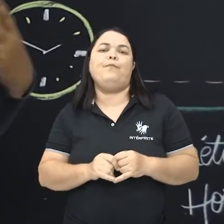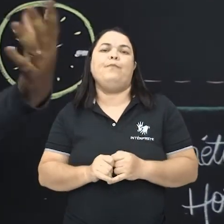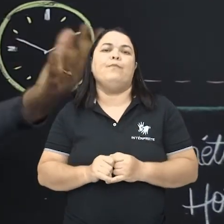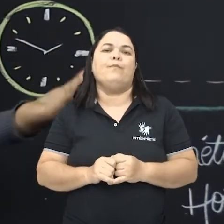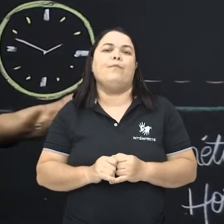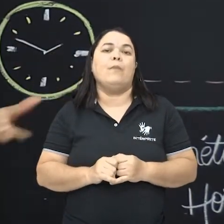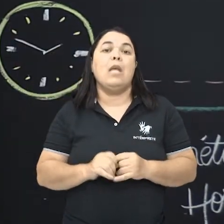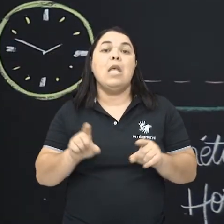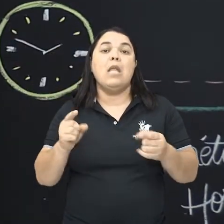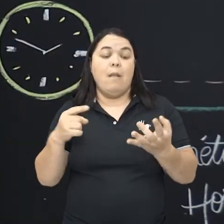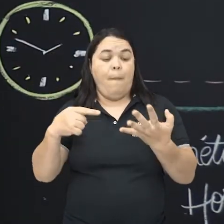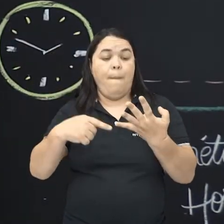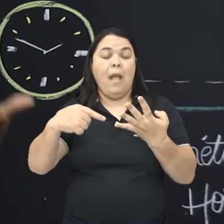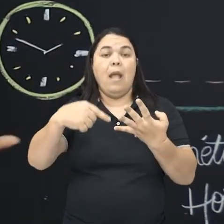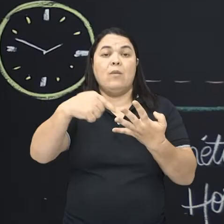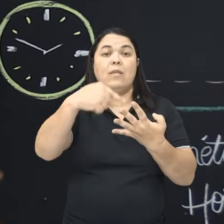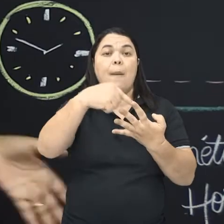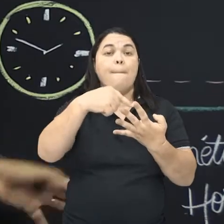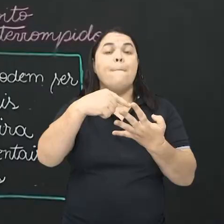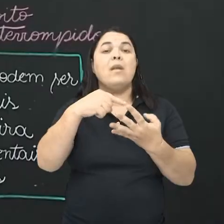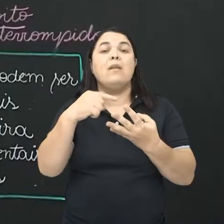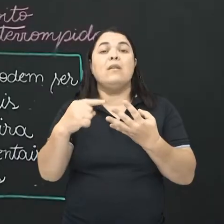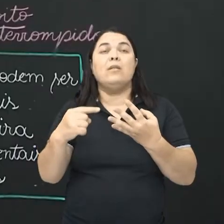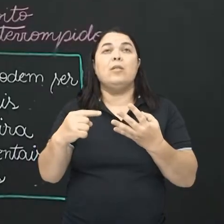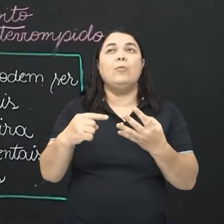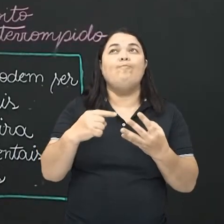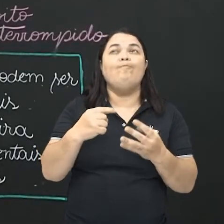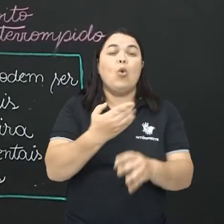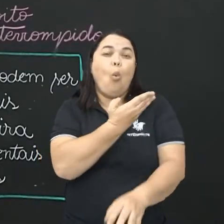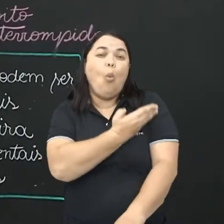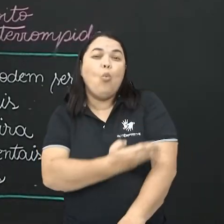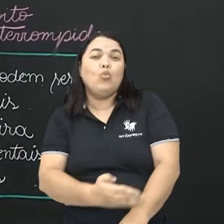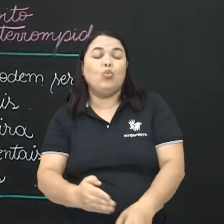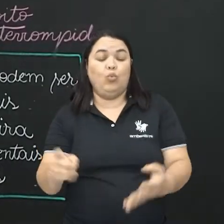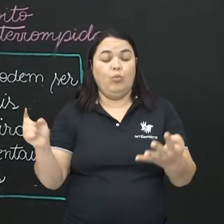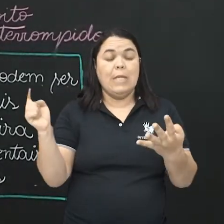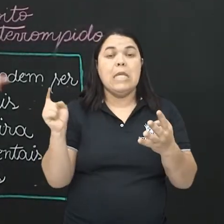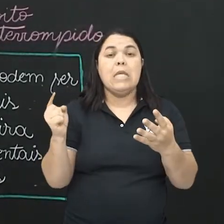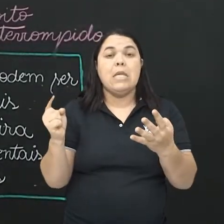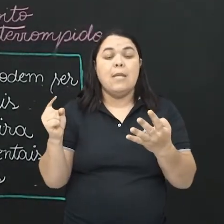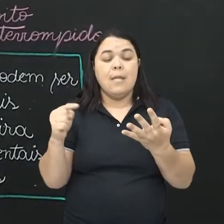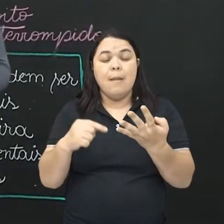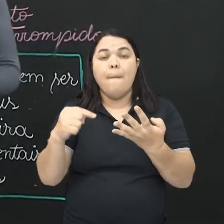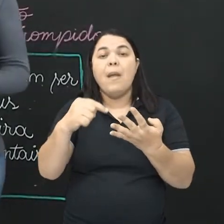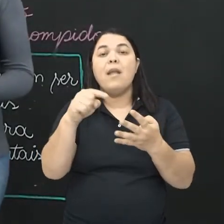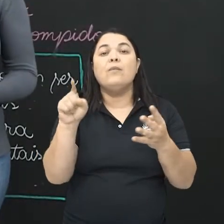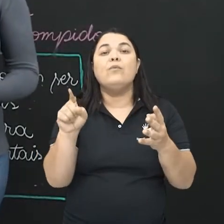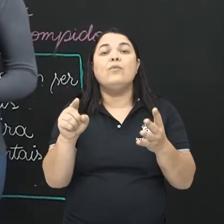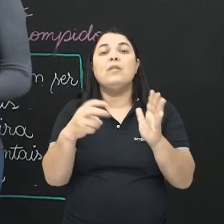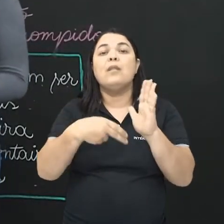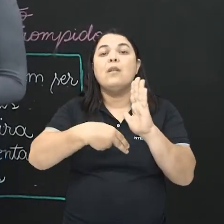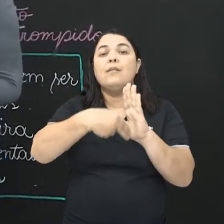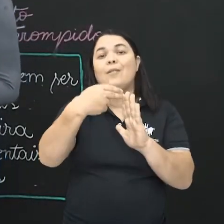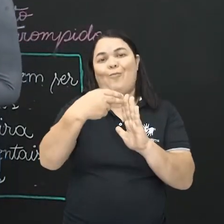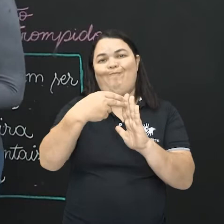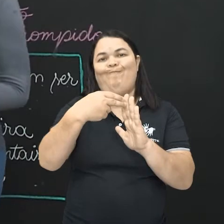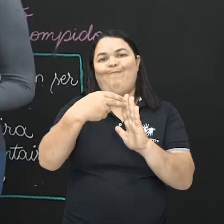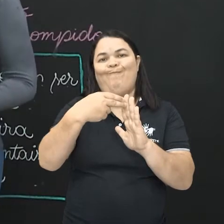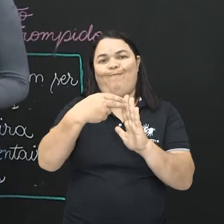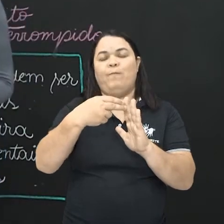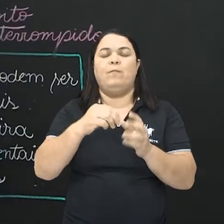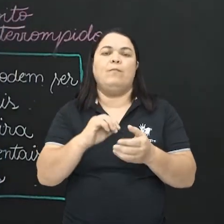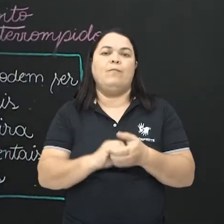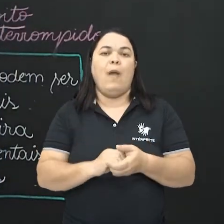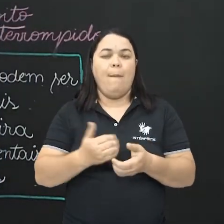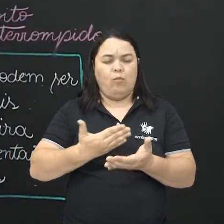que entram aí na categoria dos menos eficazes, e os métodos cirúrgicos, os mais definitivos. Vamos começar